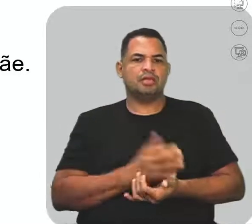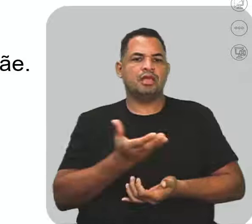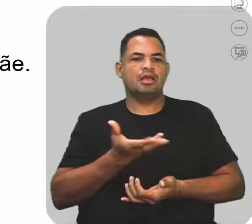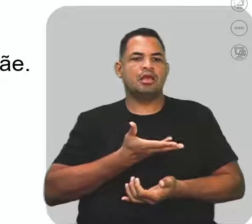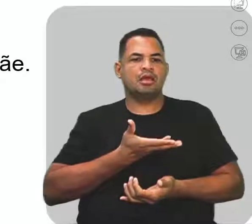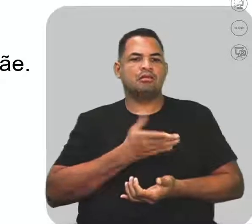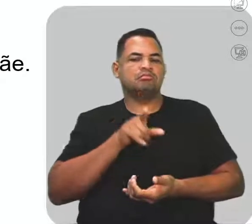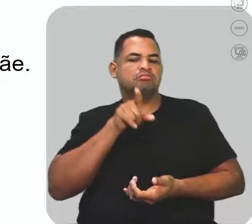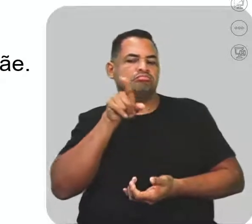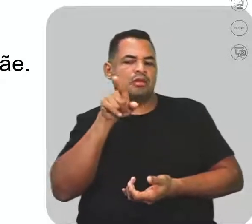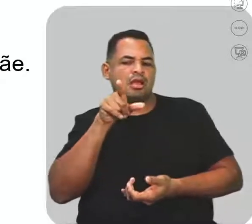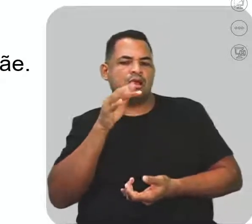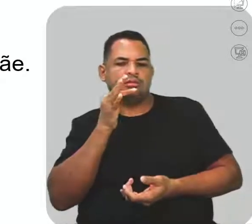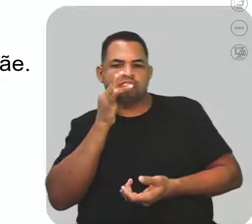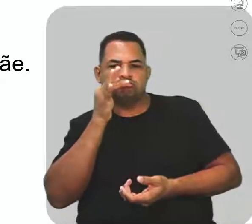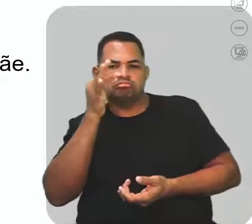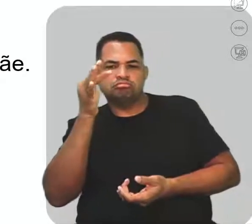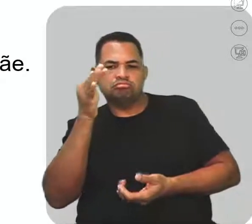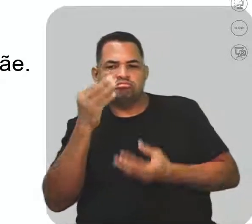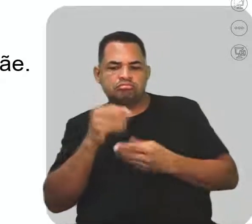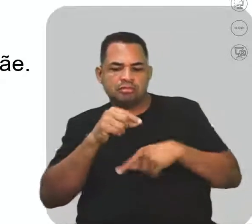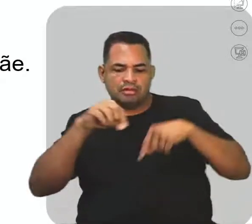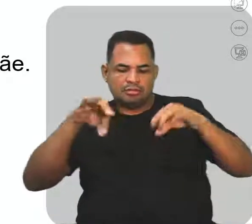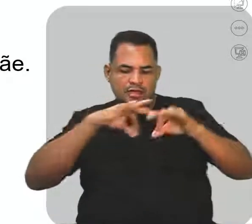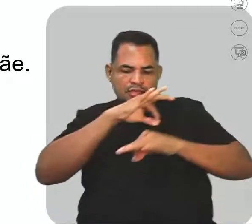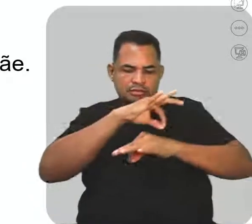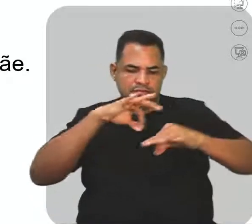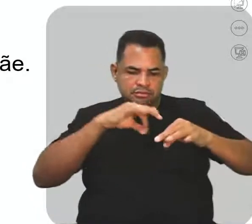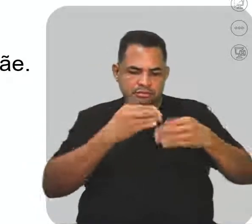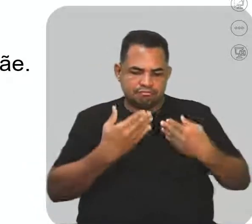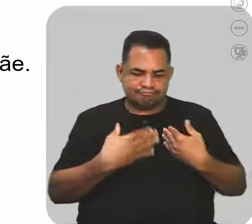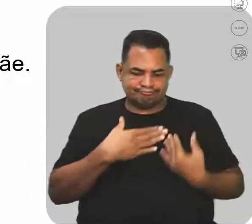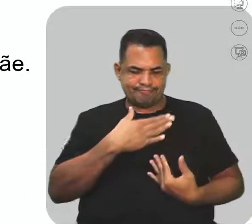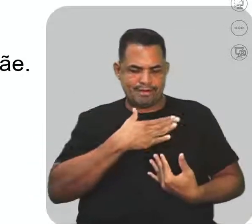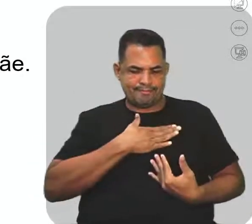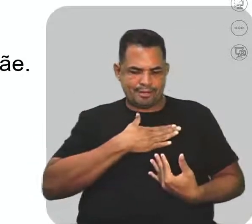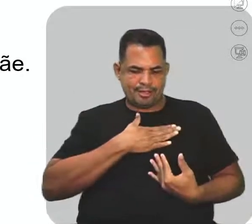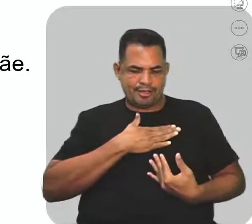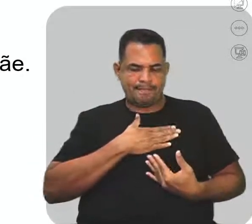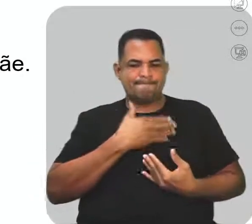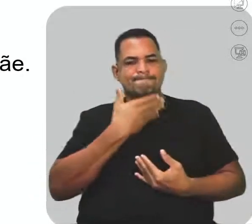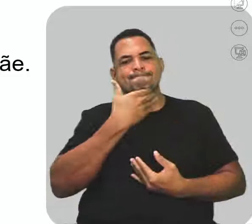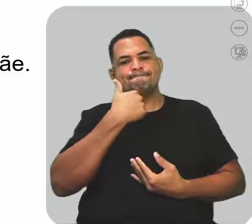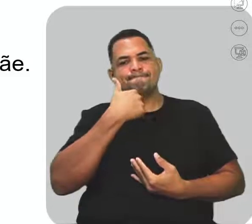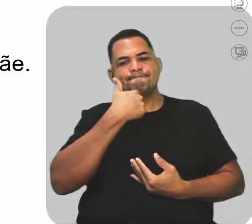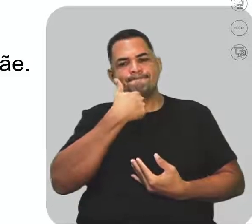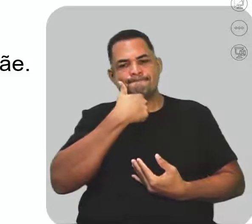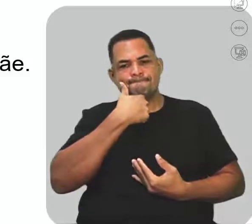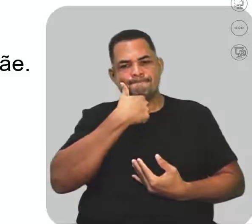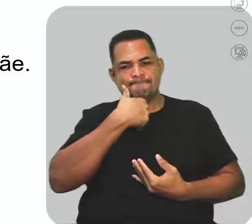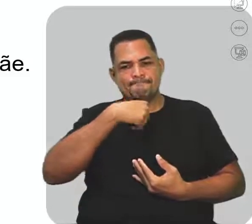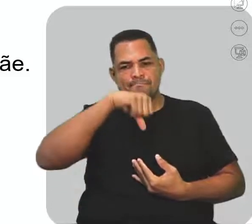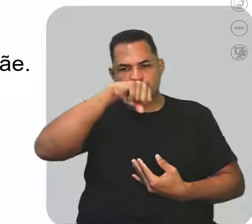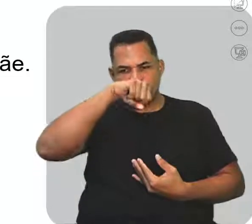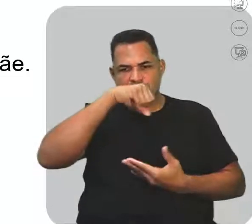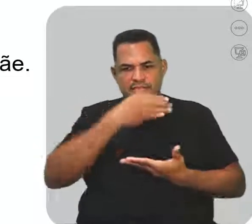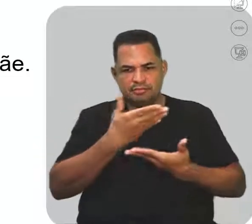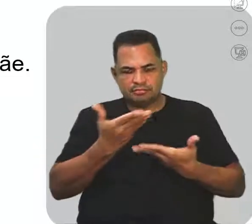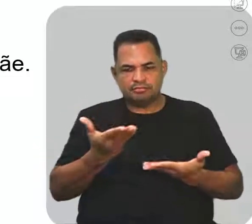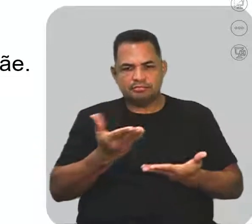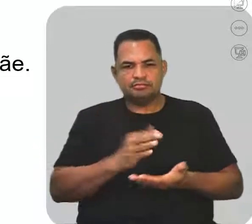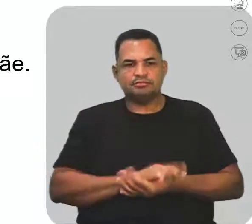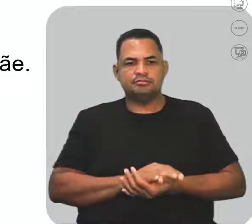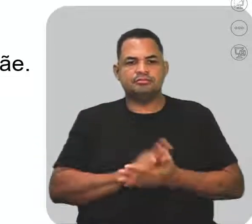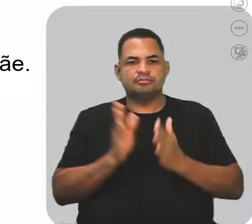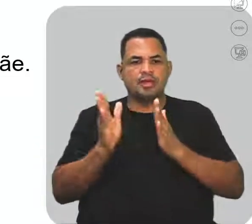Quero aquelas flores para presentear minha mãe. Então, nós temos um, temos dois. Então, vejam que os